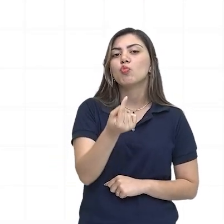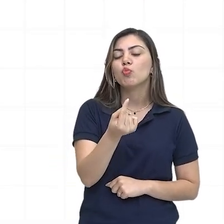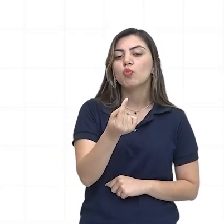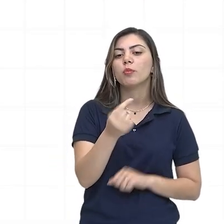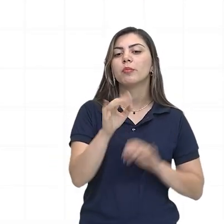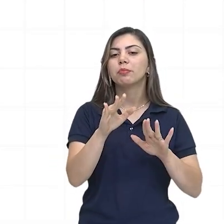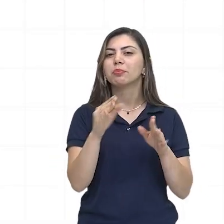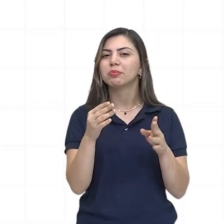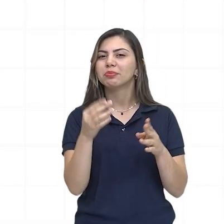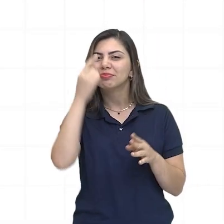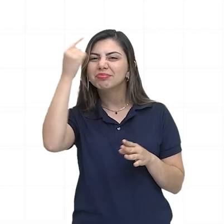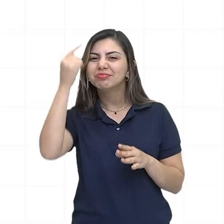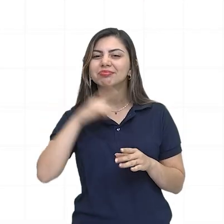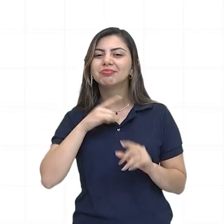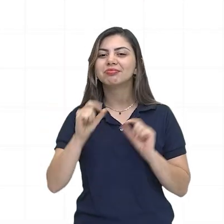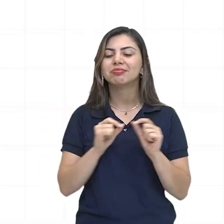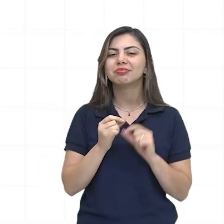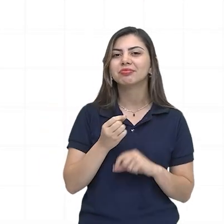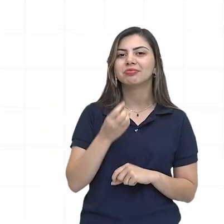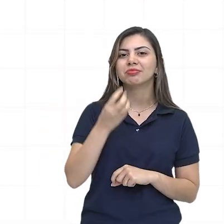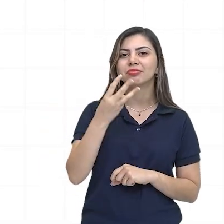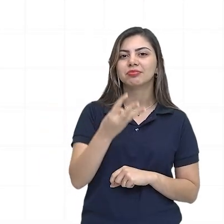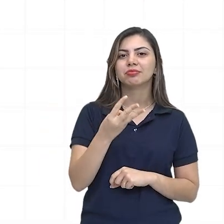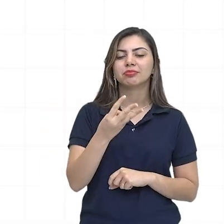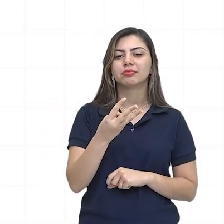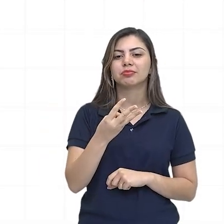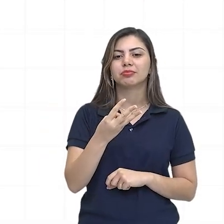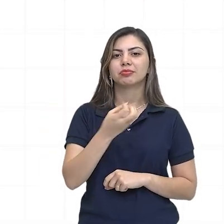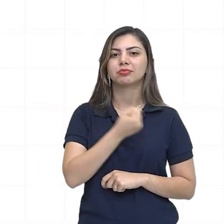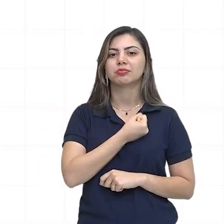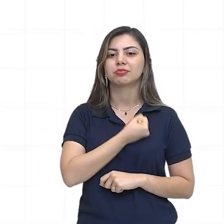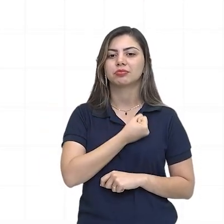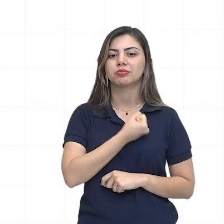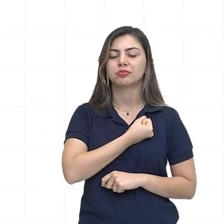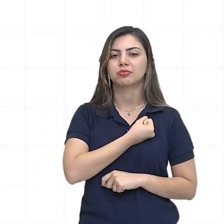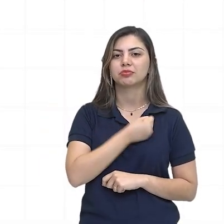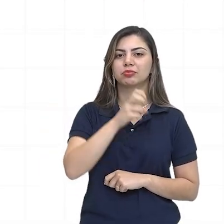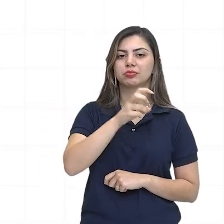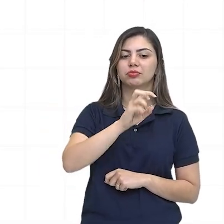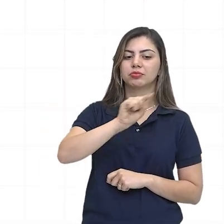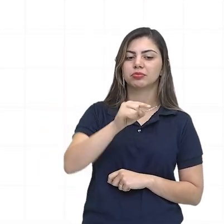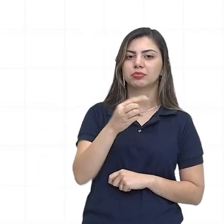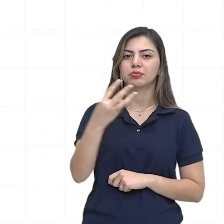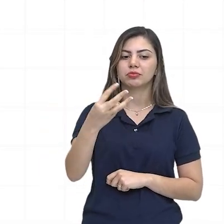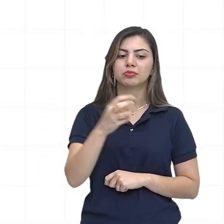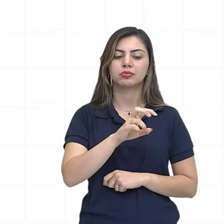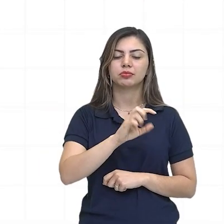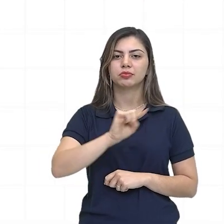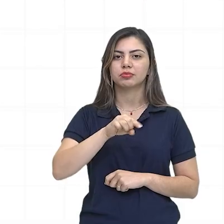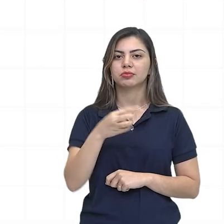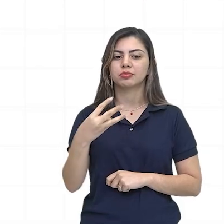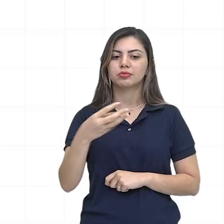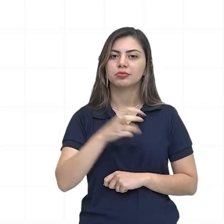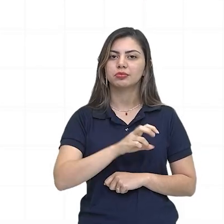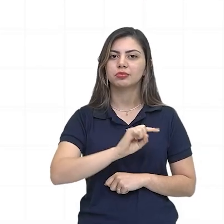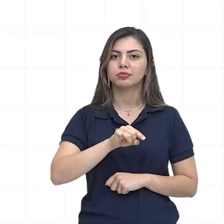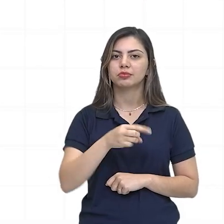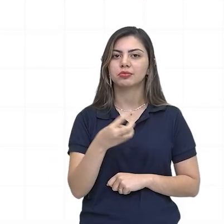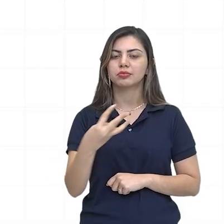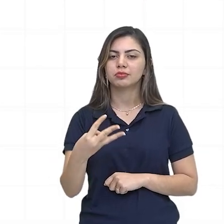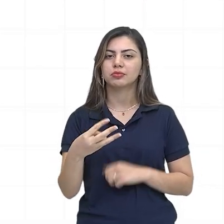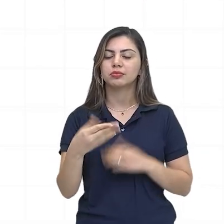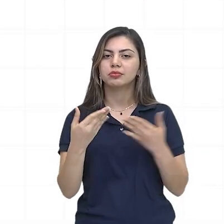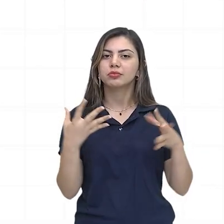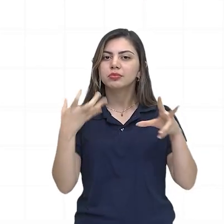ó, 3 números com casas decimais, com uma casa decimal. Então, o resultado, vejam só, a